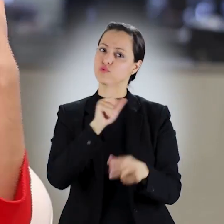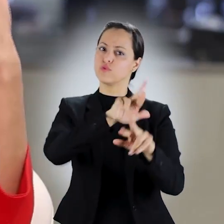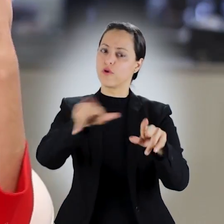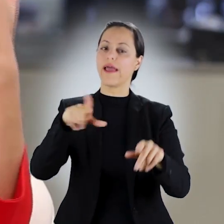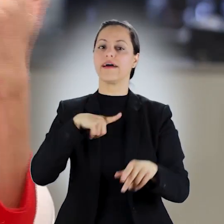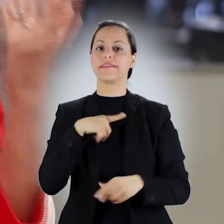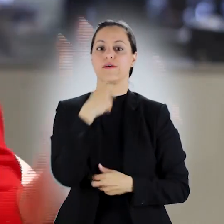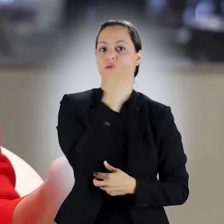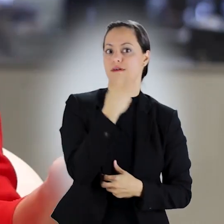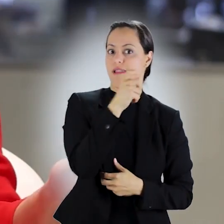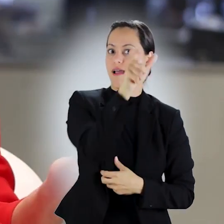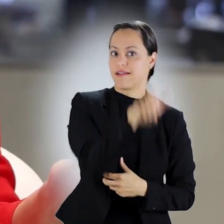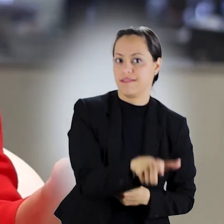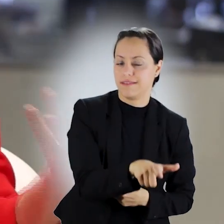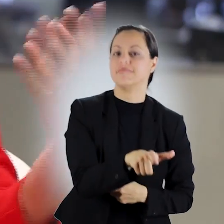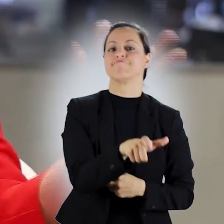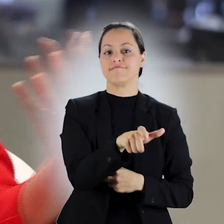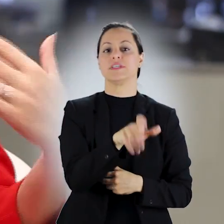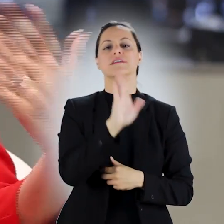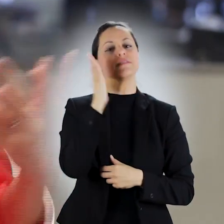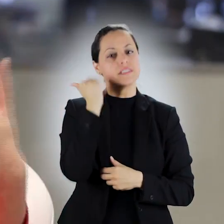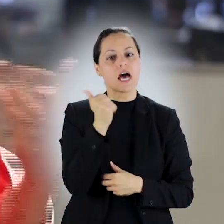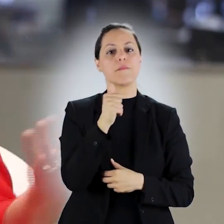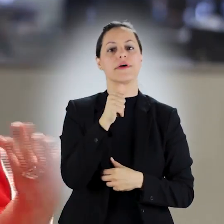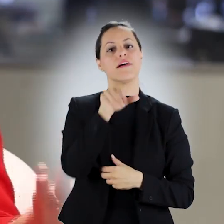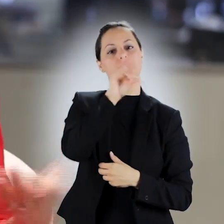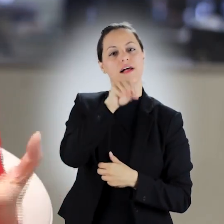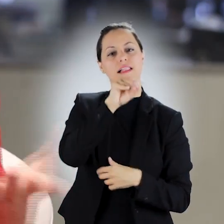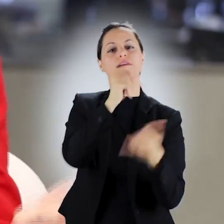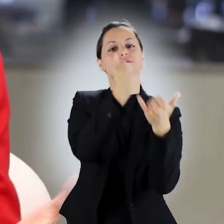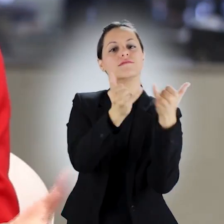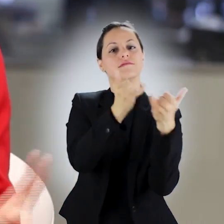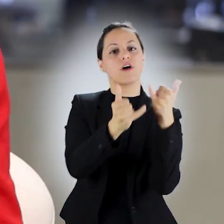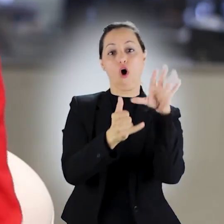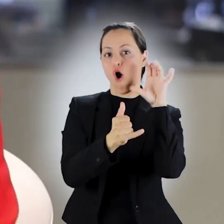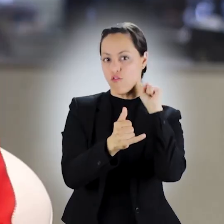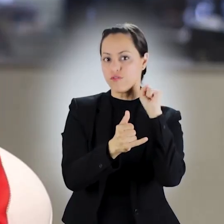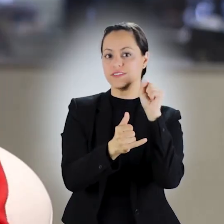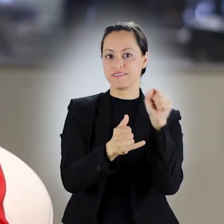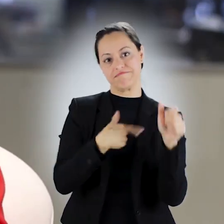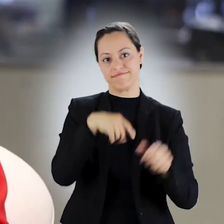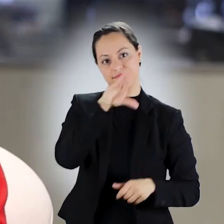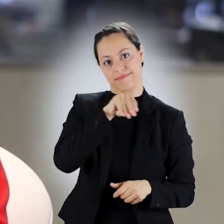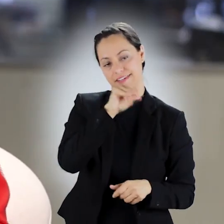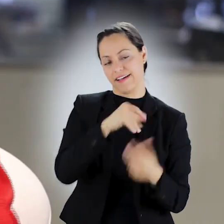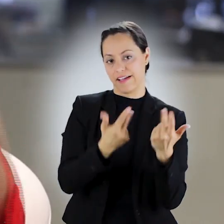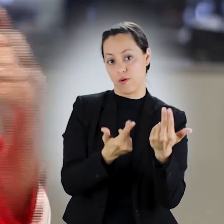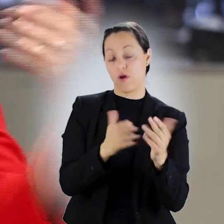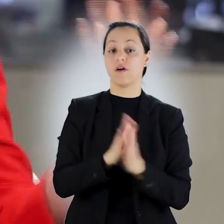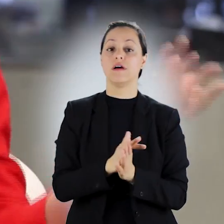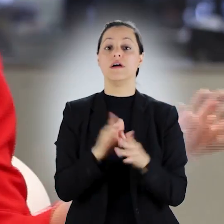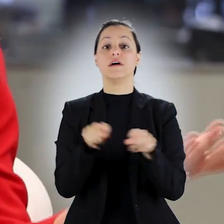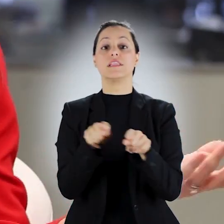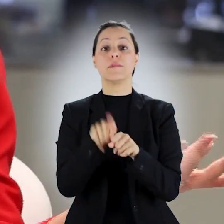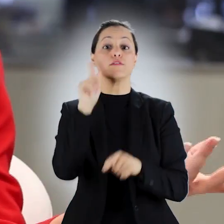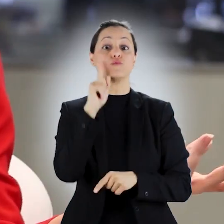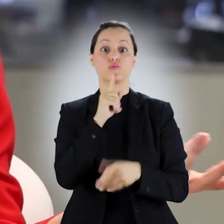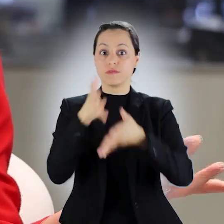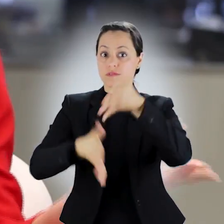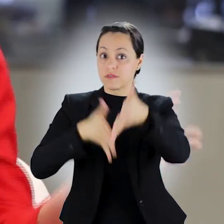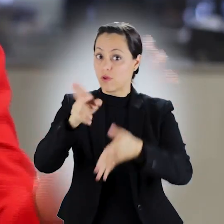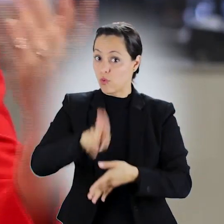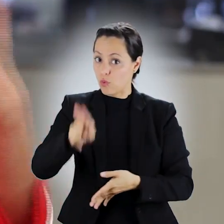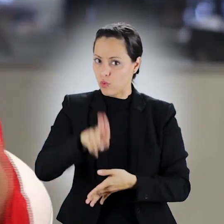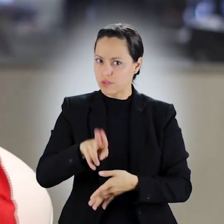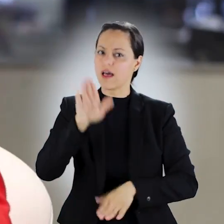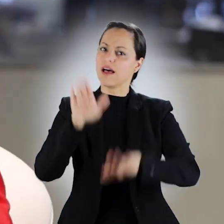que sabe falar, de um jeito próximo como a gente fala, nós ouvintes, e tem o surdo sinalizado, que pode até saber